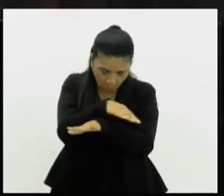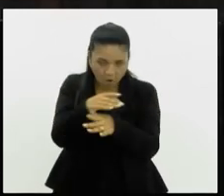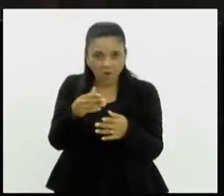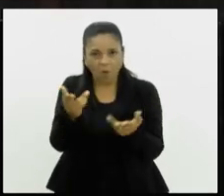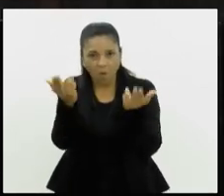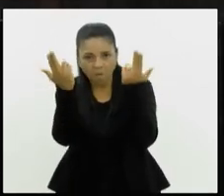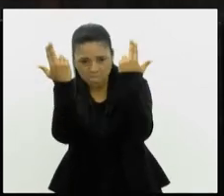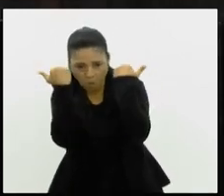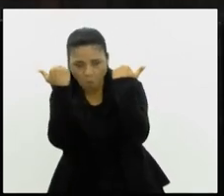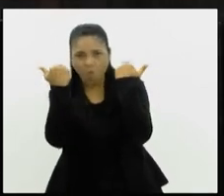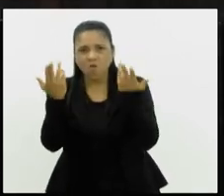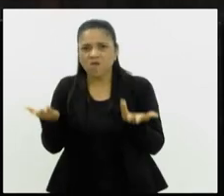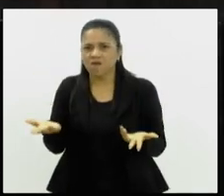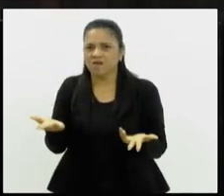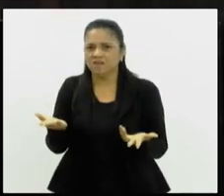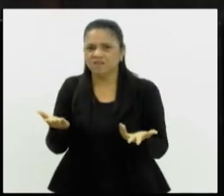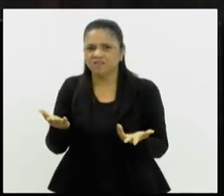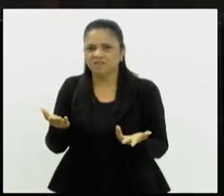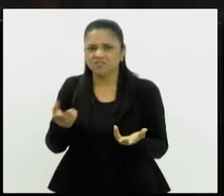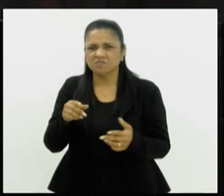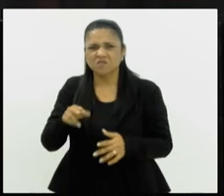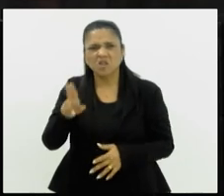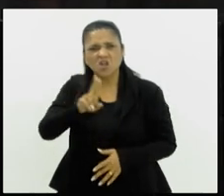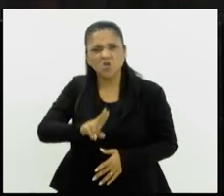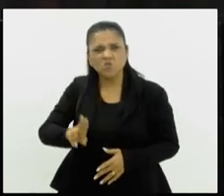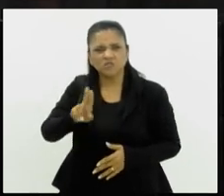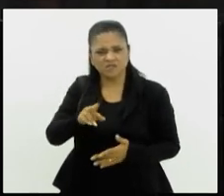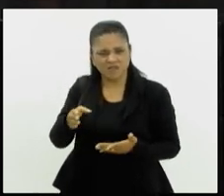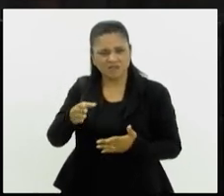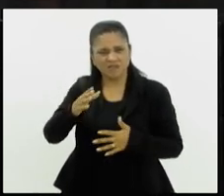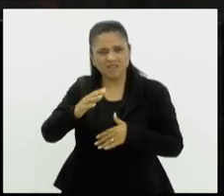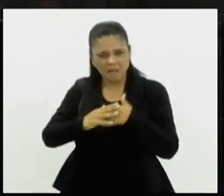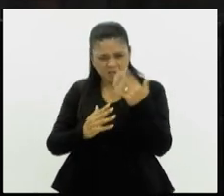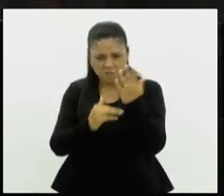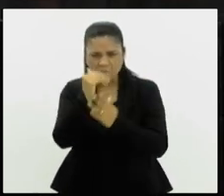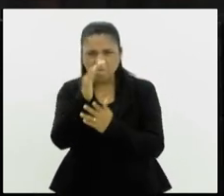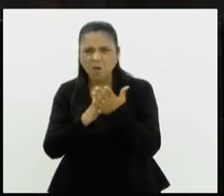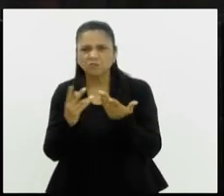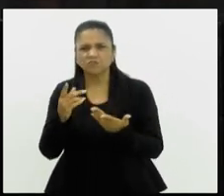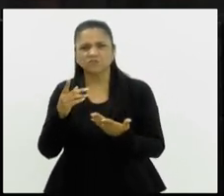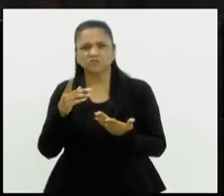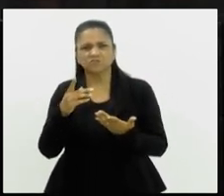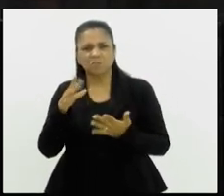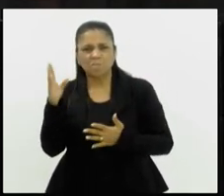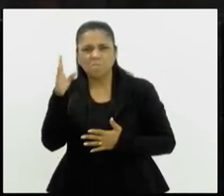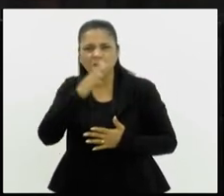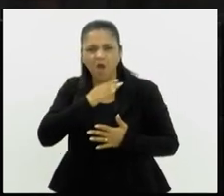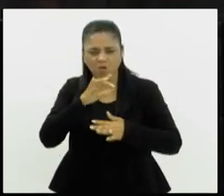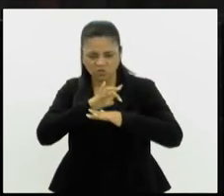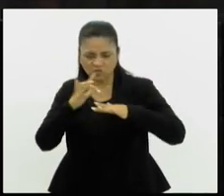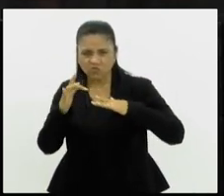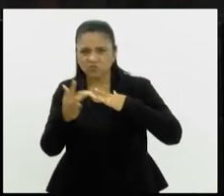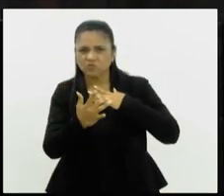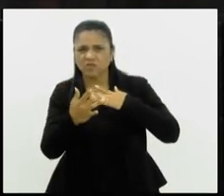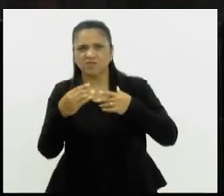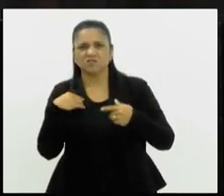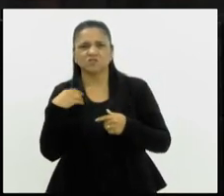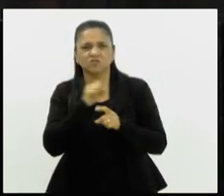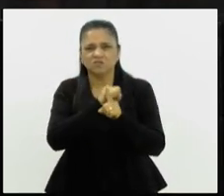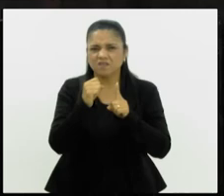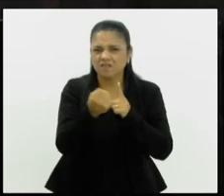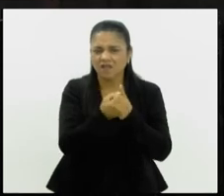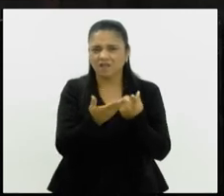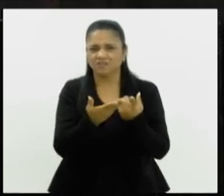este objeto sujo na mão destas pessoas que fazem mal à sociedade. A mulher senhor Danilo